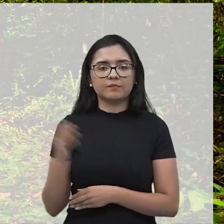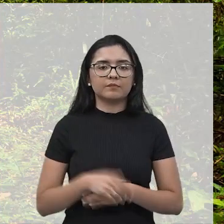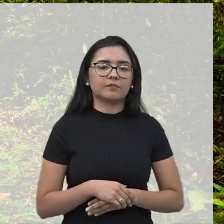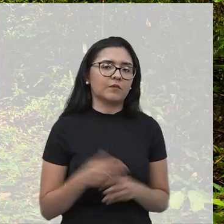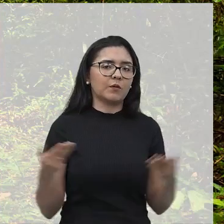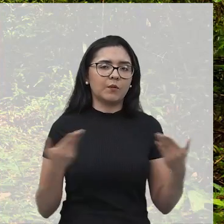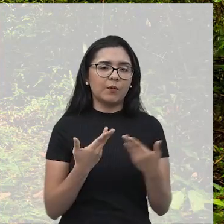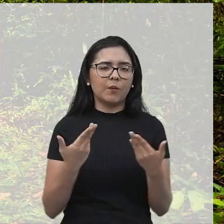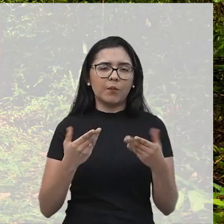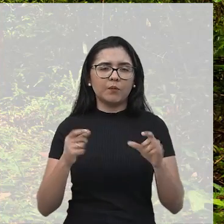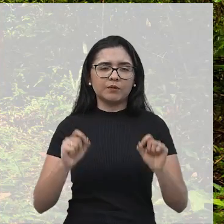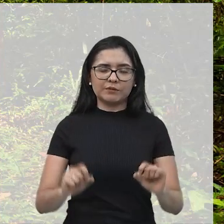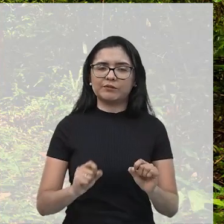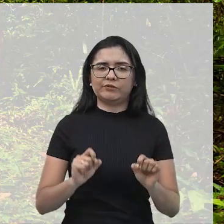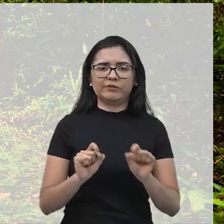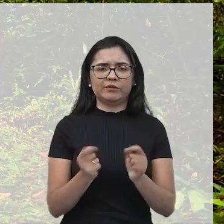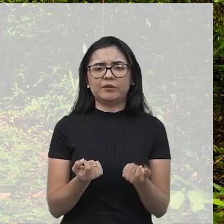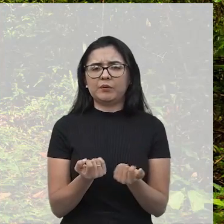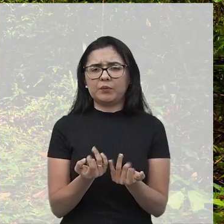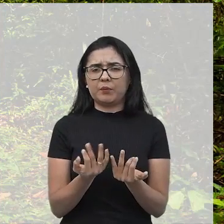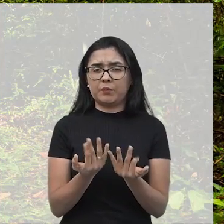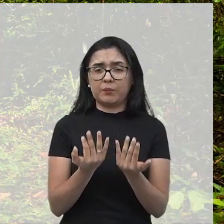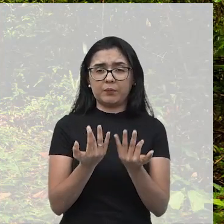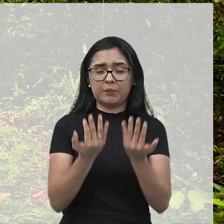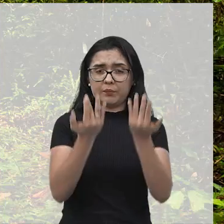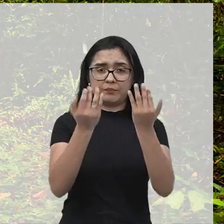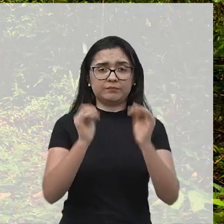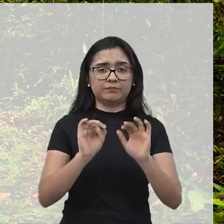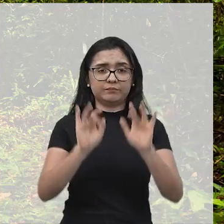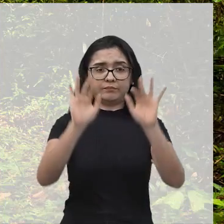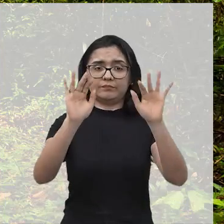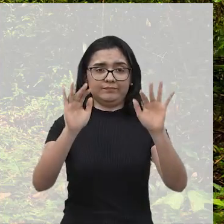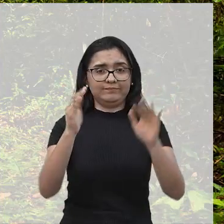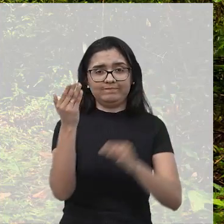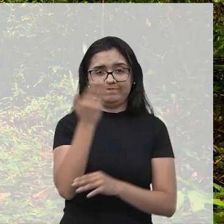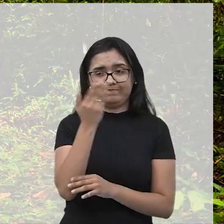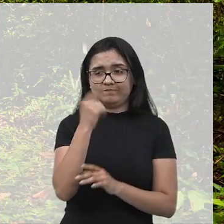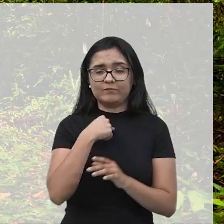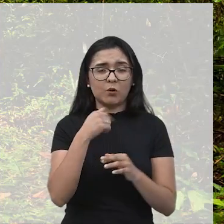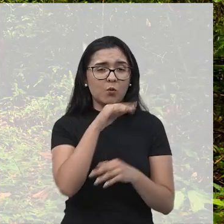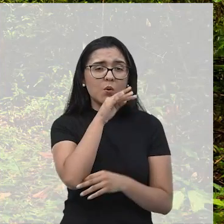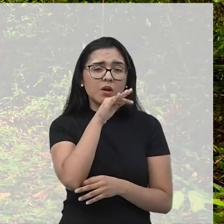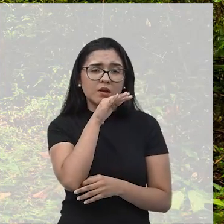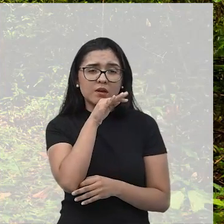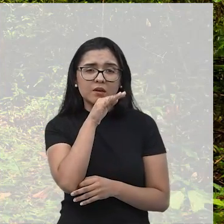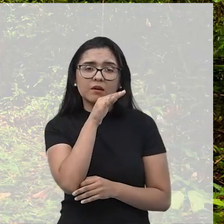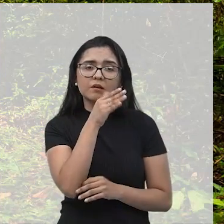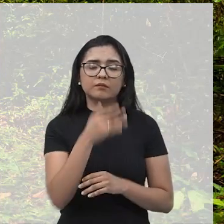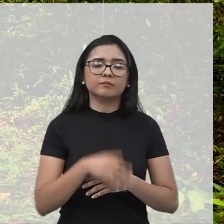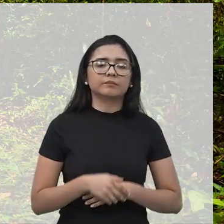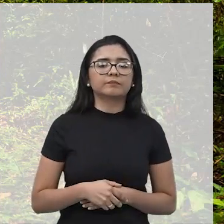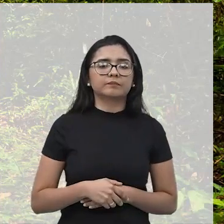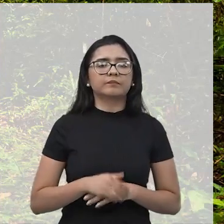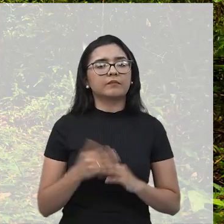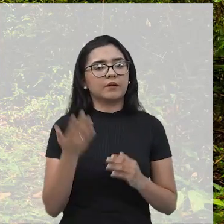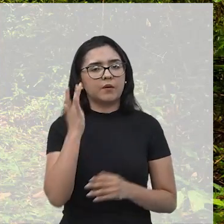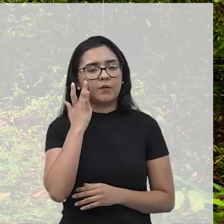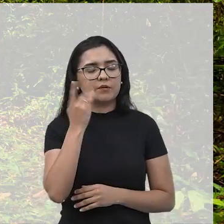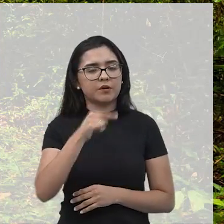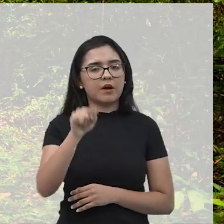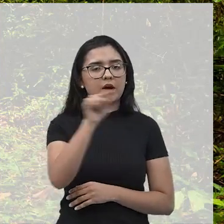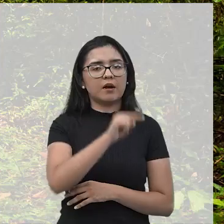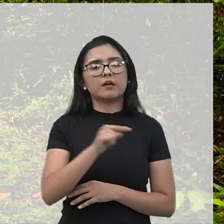as queimadas, a gente não tem mais essa visualização, muita fumaça. Eu acho que aí